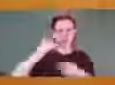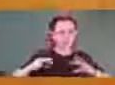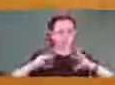o